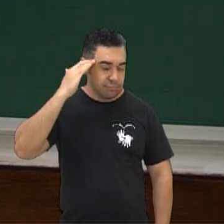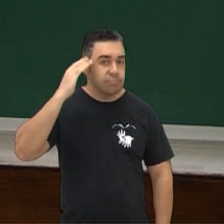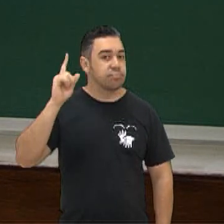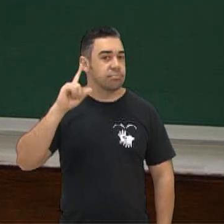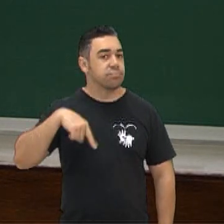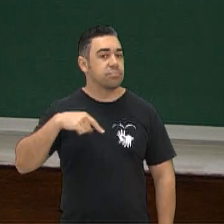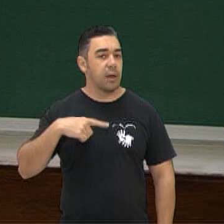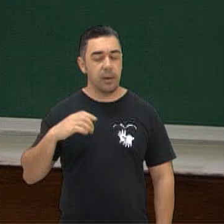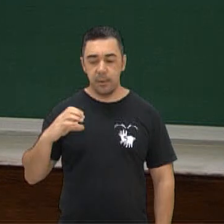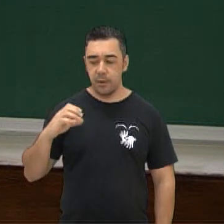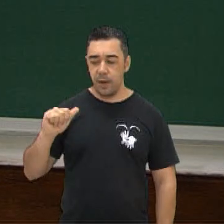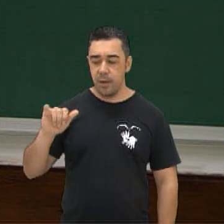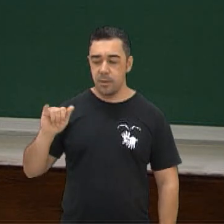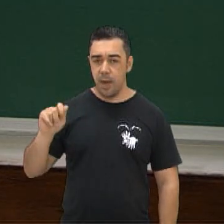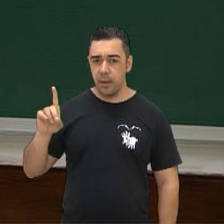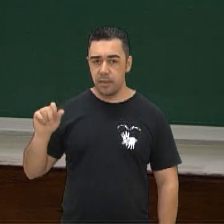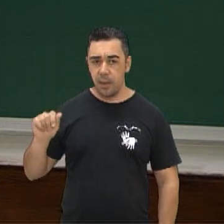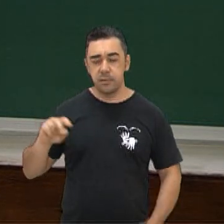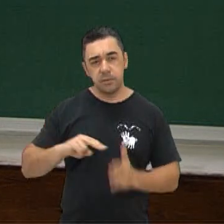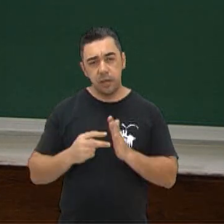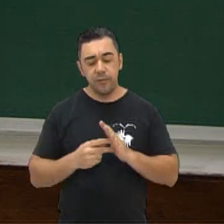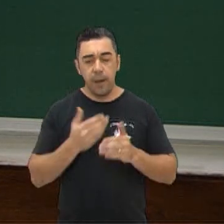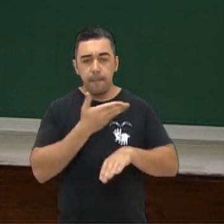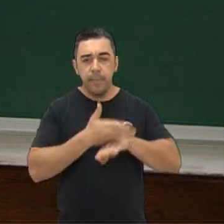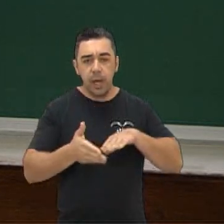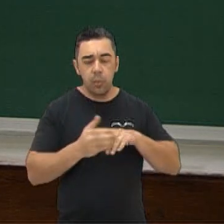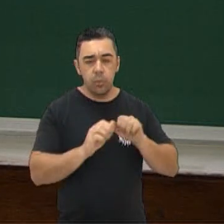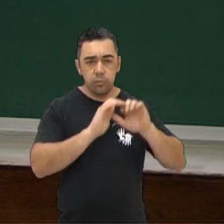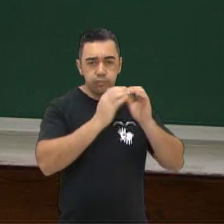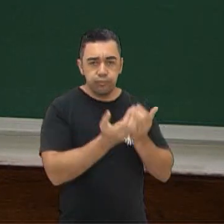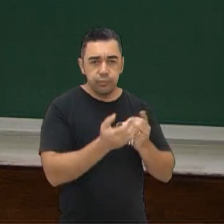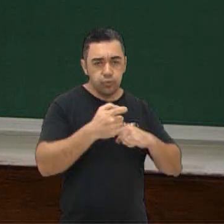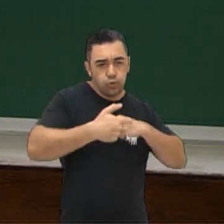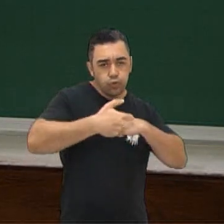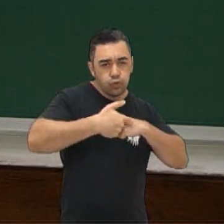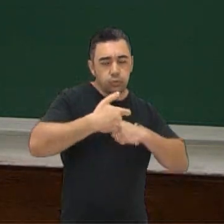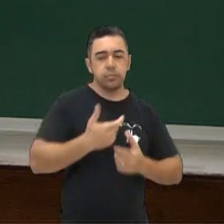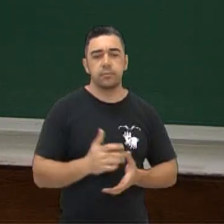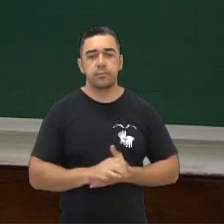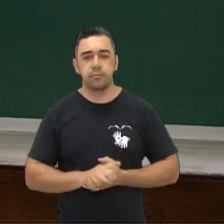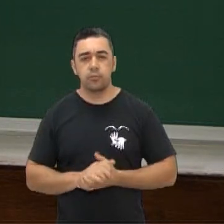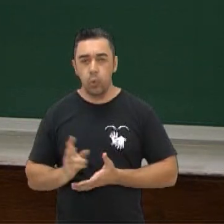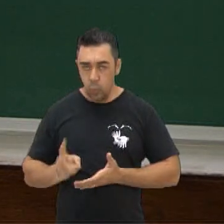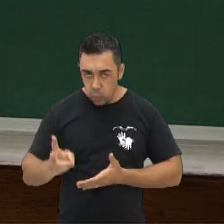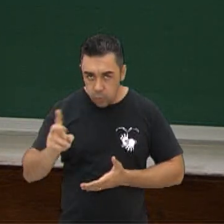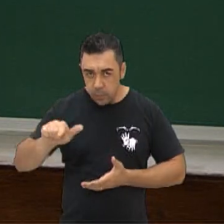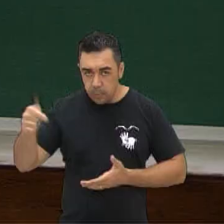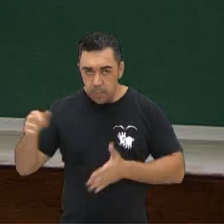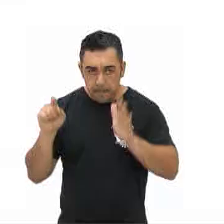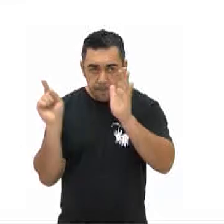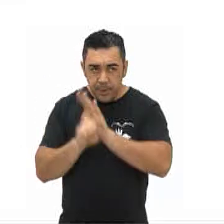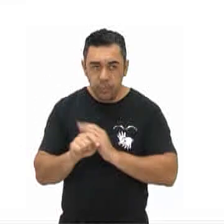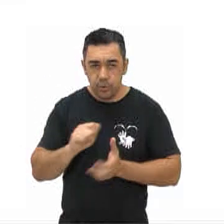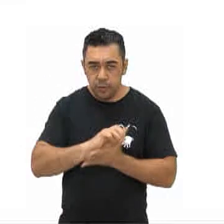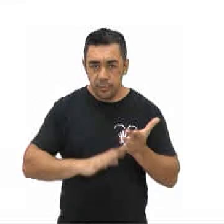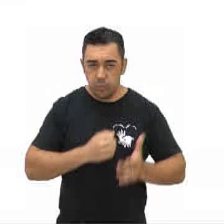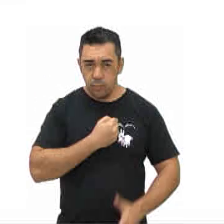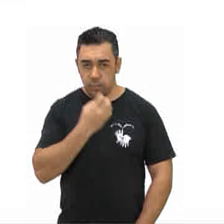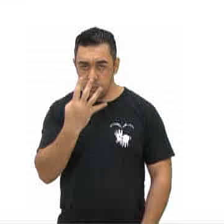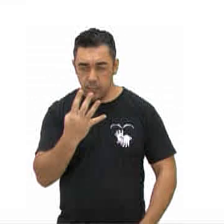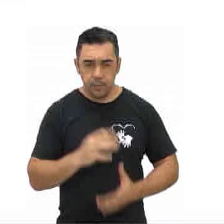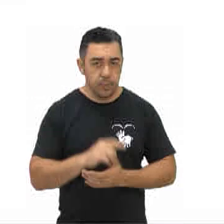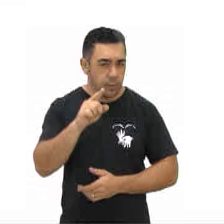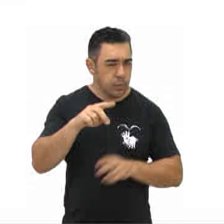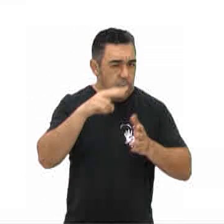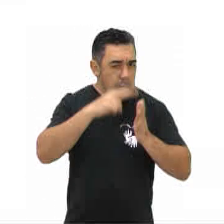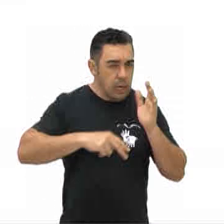né? Pareada com a palavra clara, ok? Sigamos então para mais uma questão. A partir da sua leitura